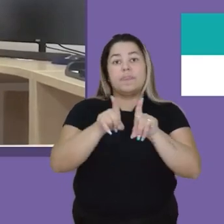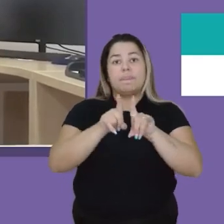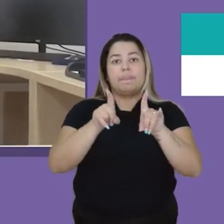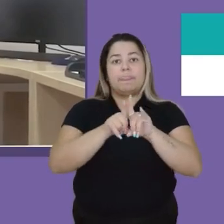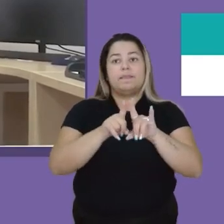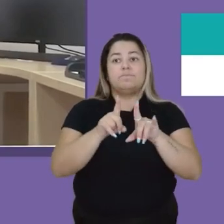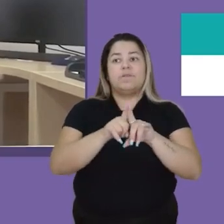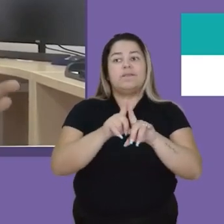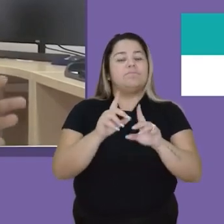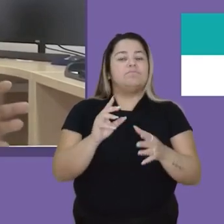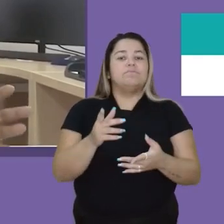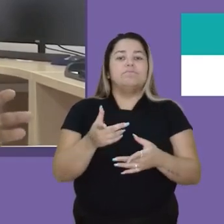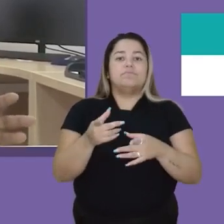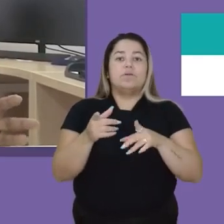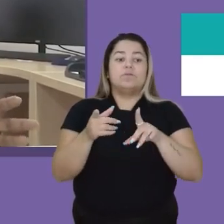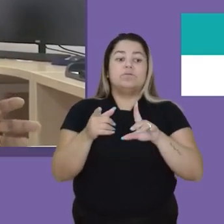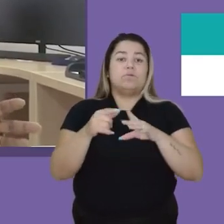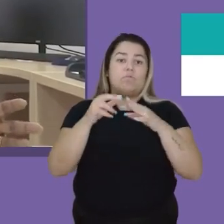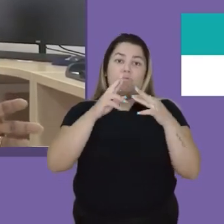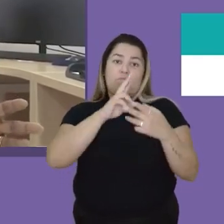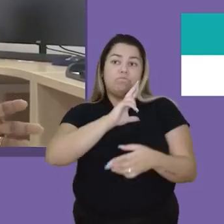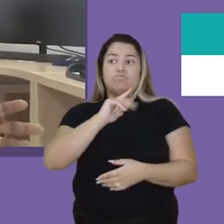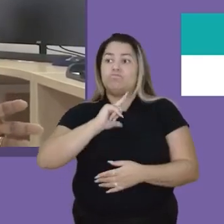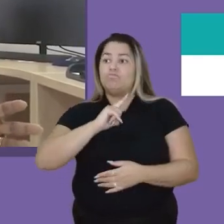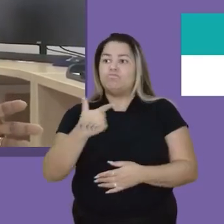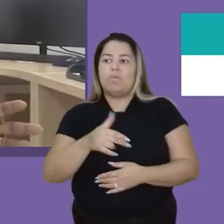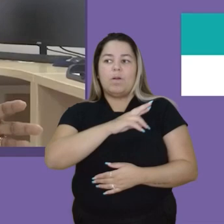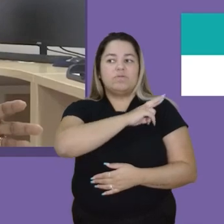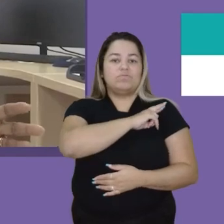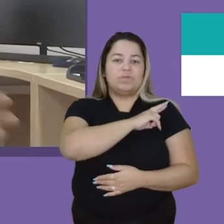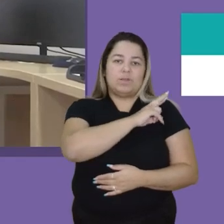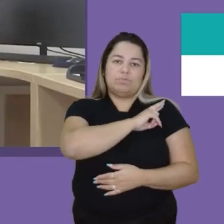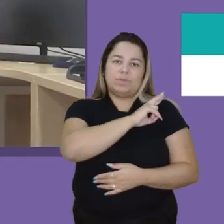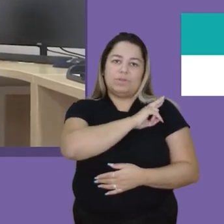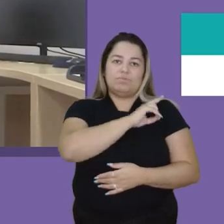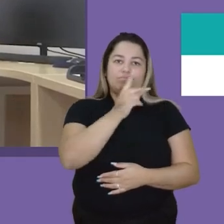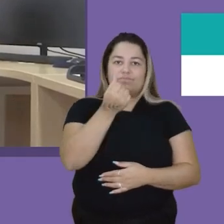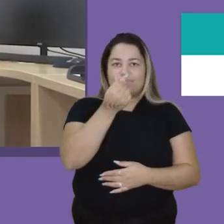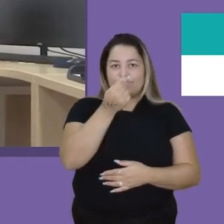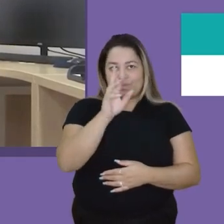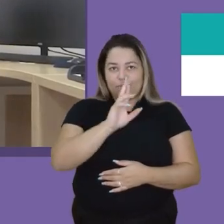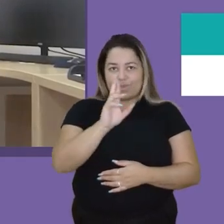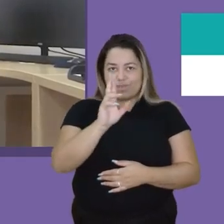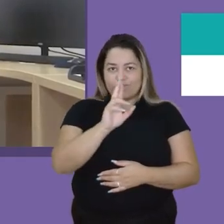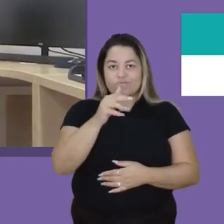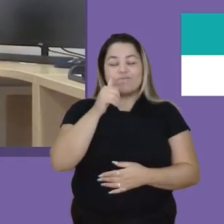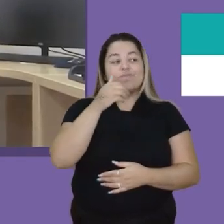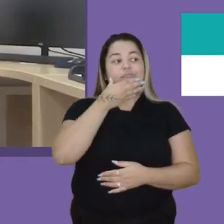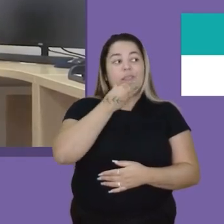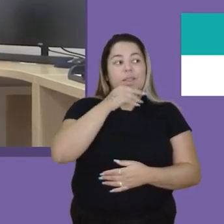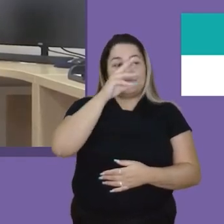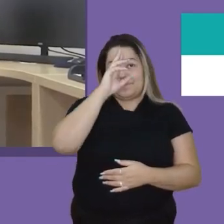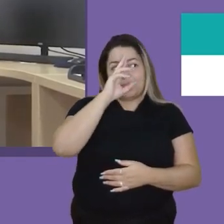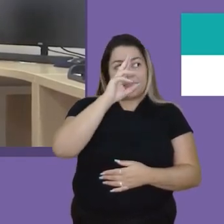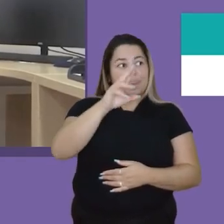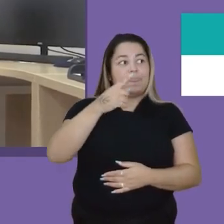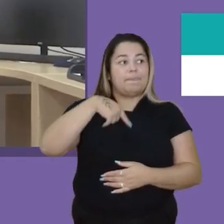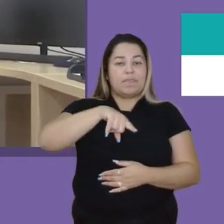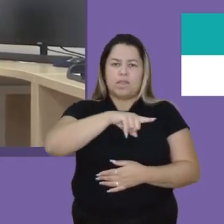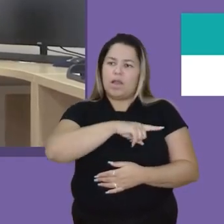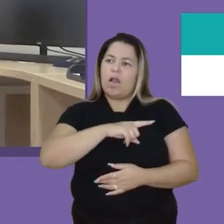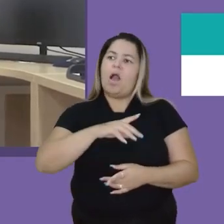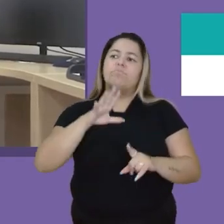eles nenhuma responsabilidade financeira. E é por isso que hoje nós estamos brigando